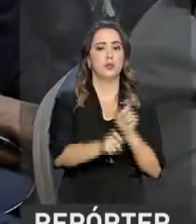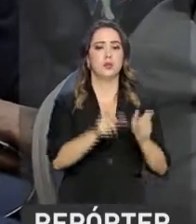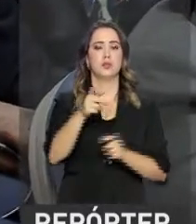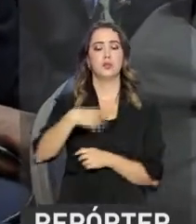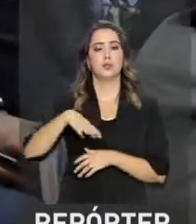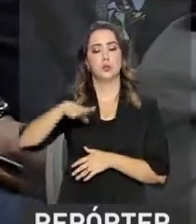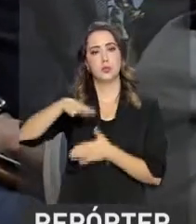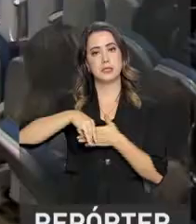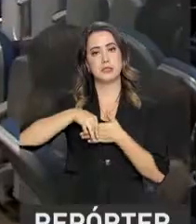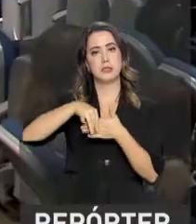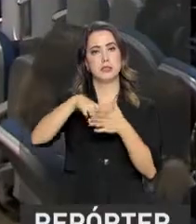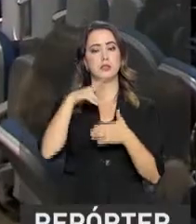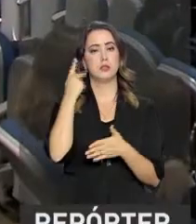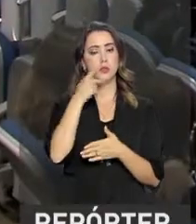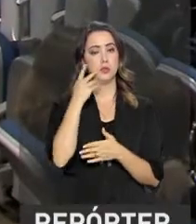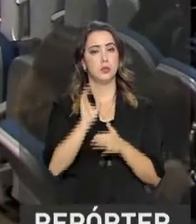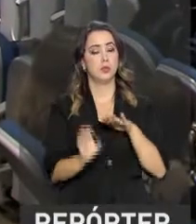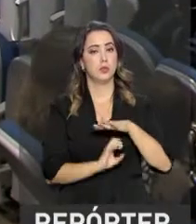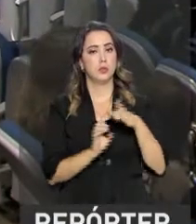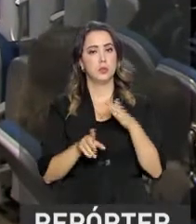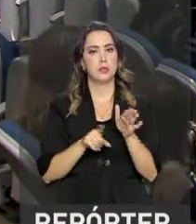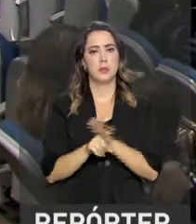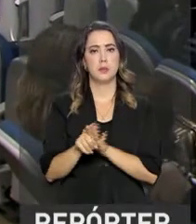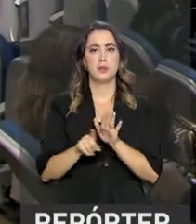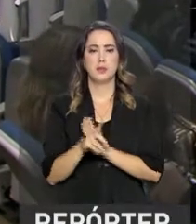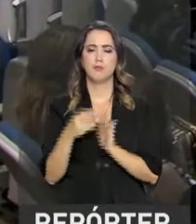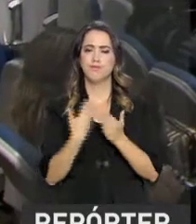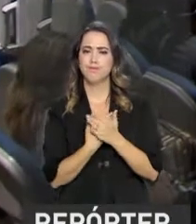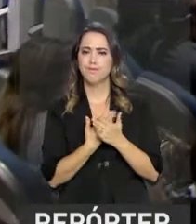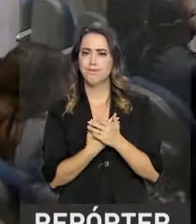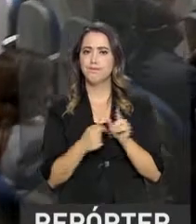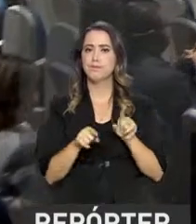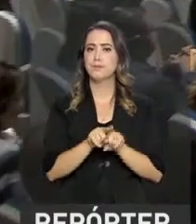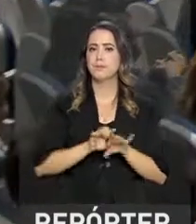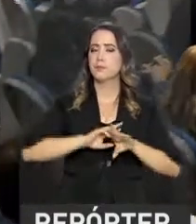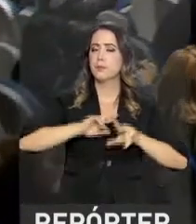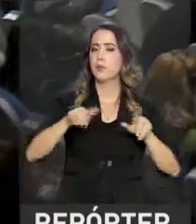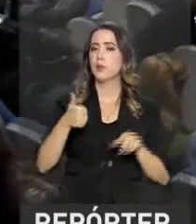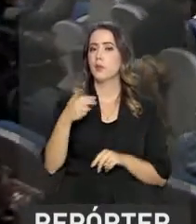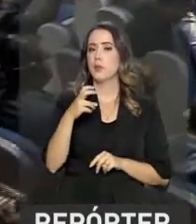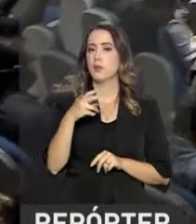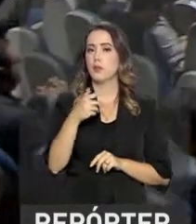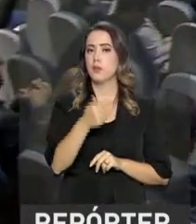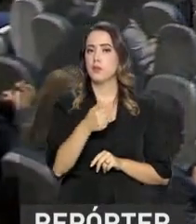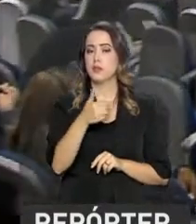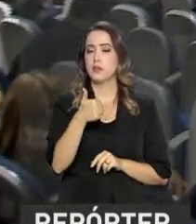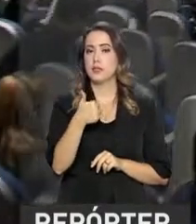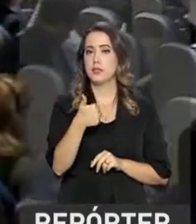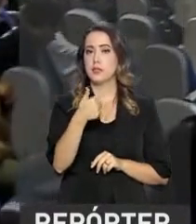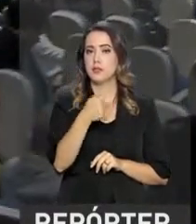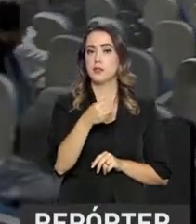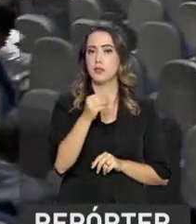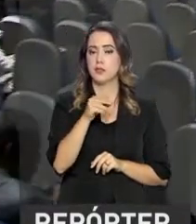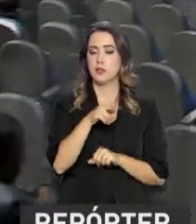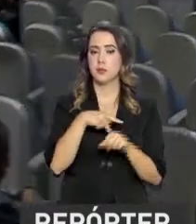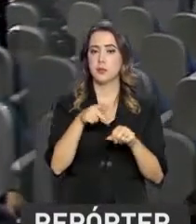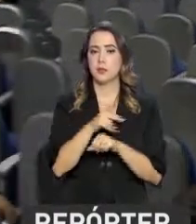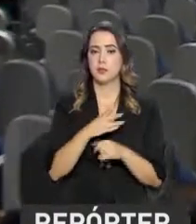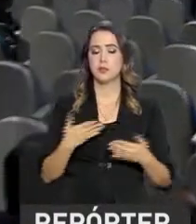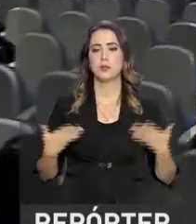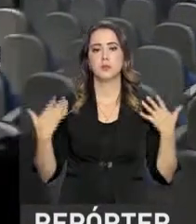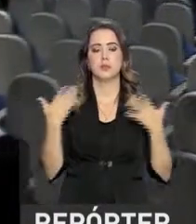autoridades, sociedade civil, empresários, pesquisadores e especialistas de cerca de 170 países participam de